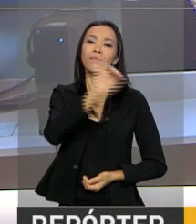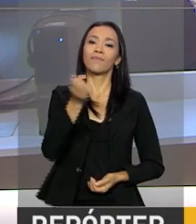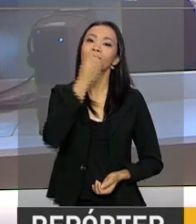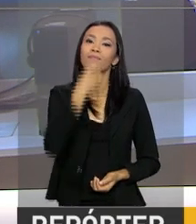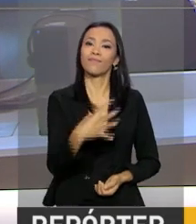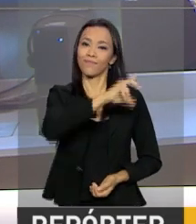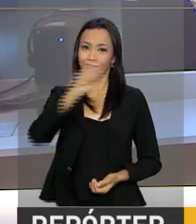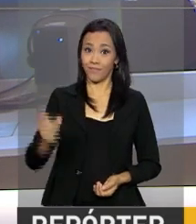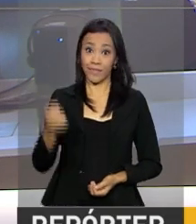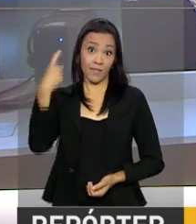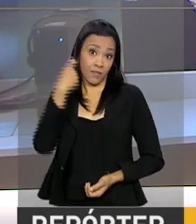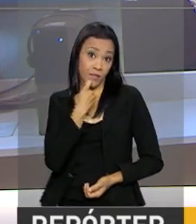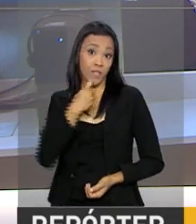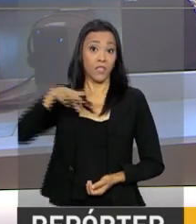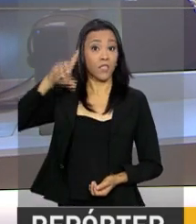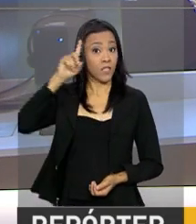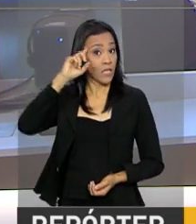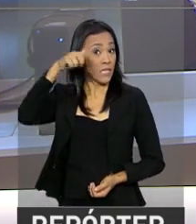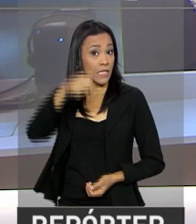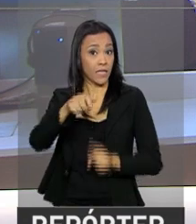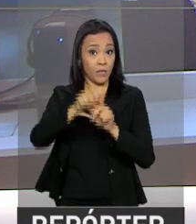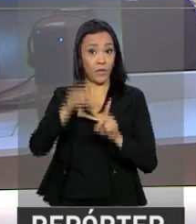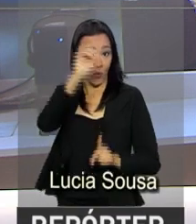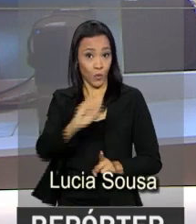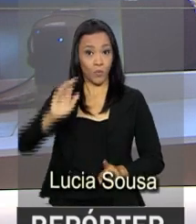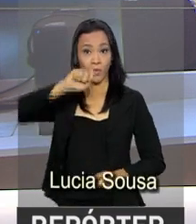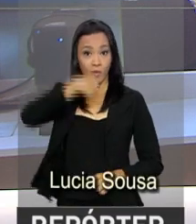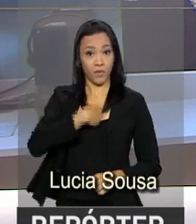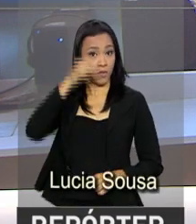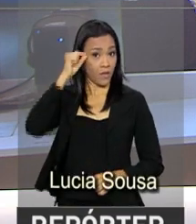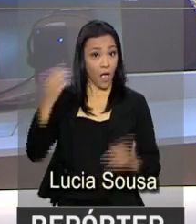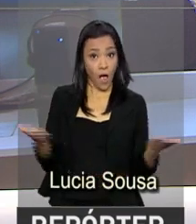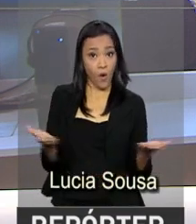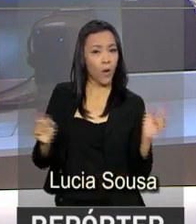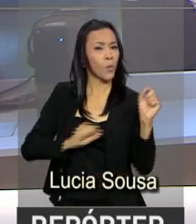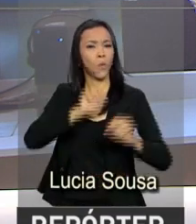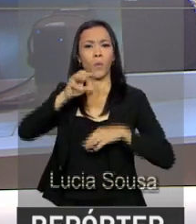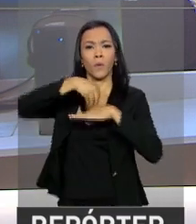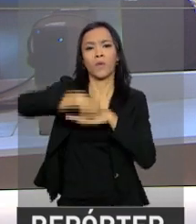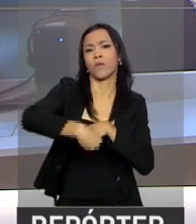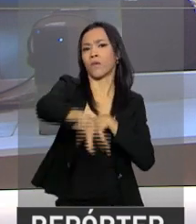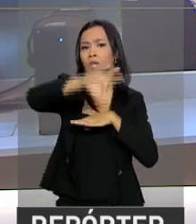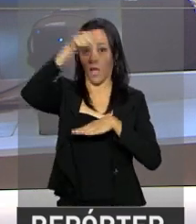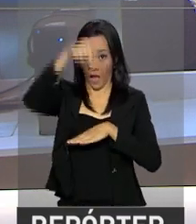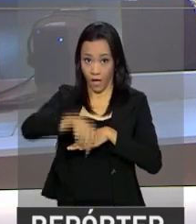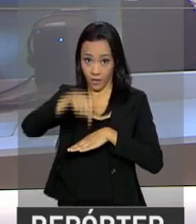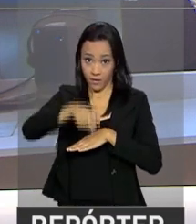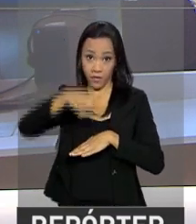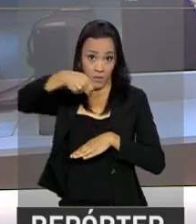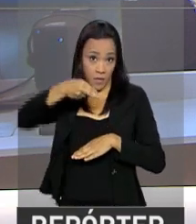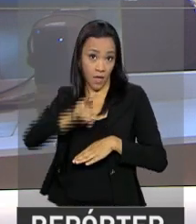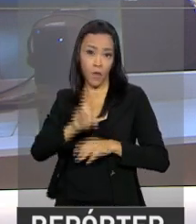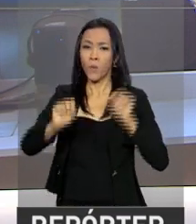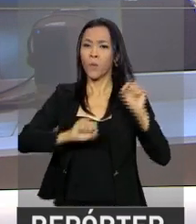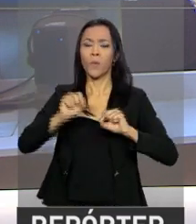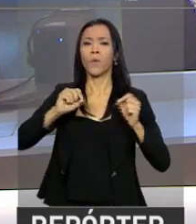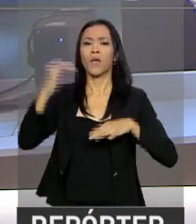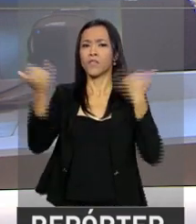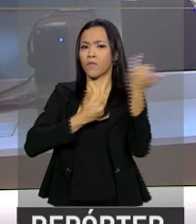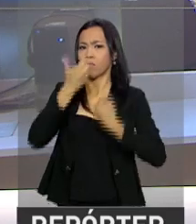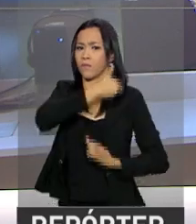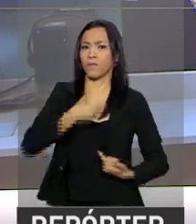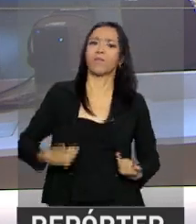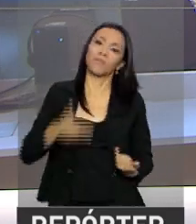Olá, bom dia. Sexta-feira, 7 de outubro. Eu sou José Luiz Filho e a partir de agora trago para você aqui no Repórter NBR as notícias do